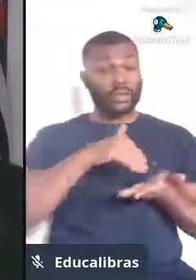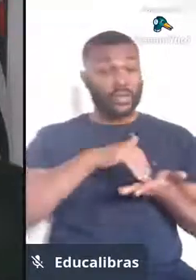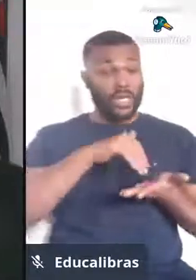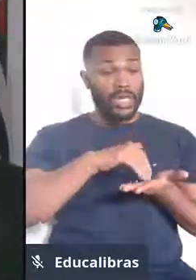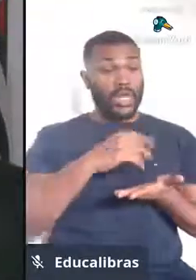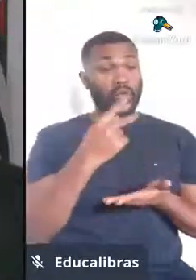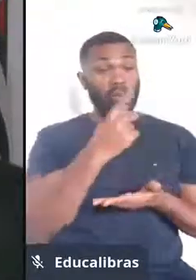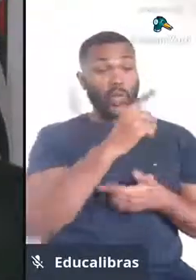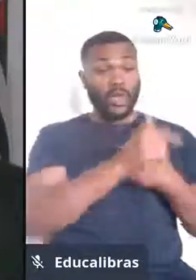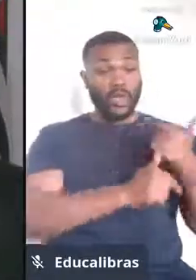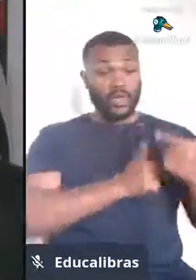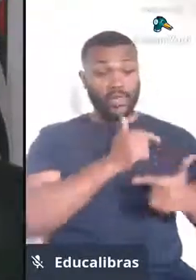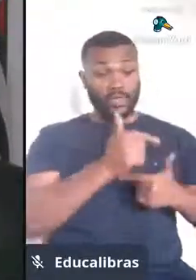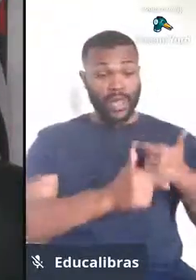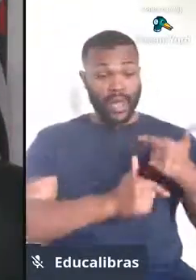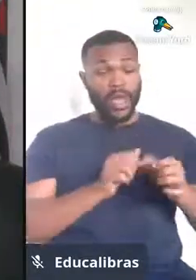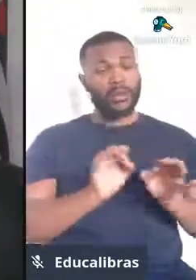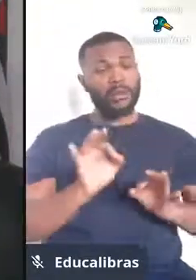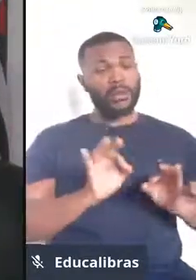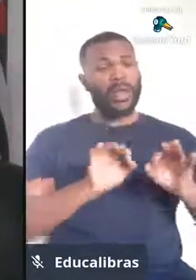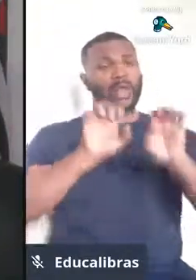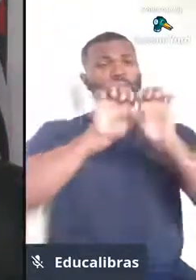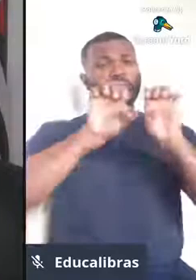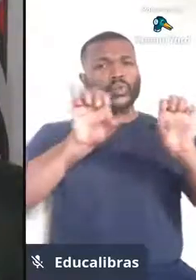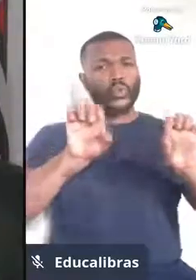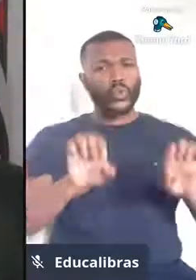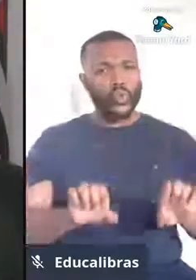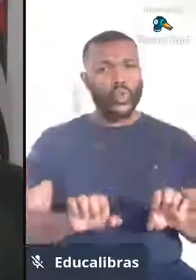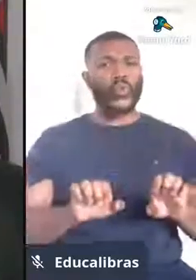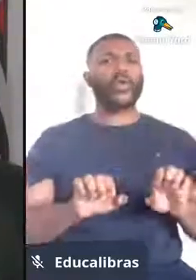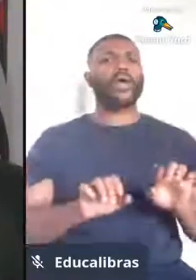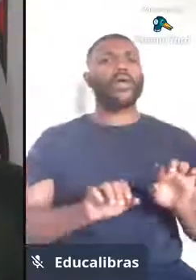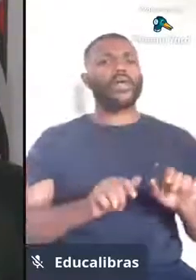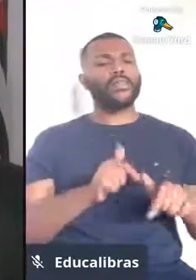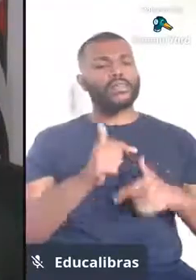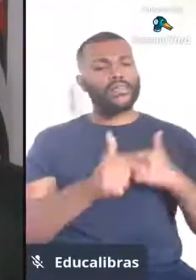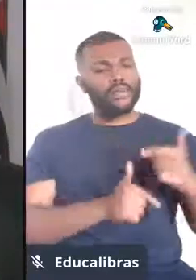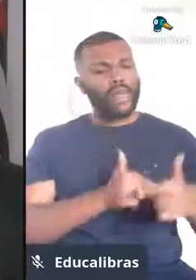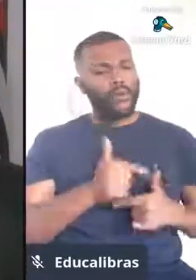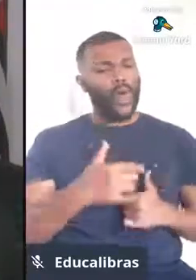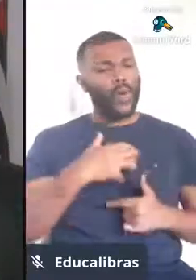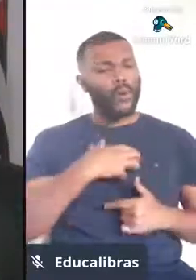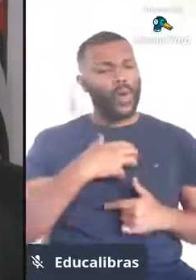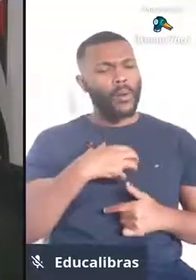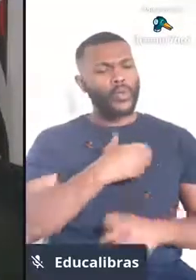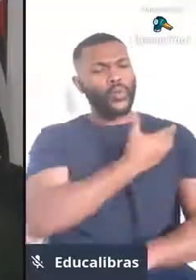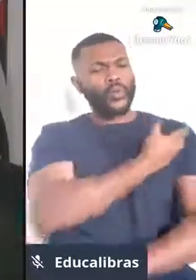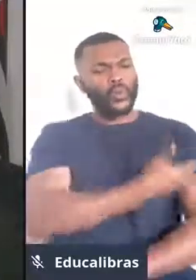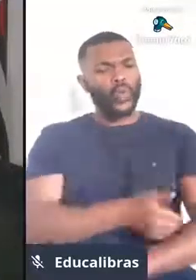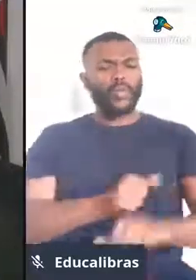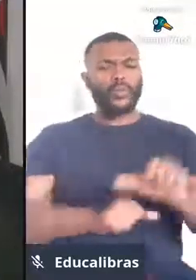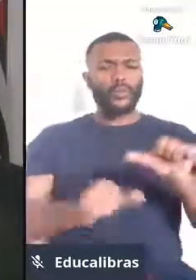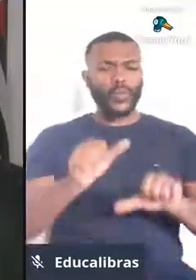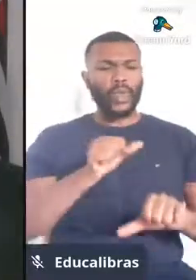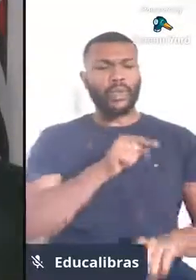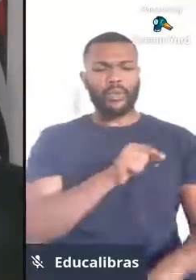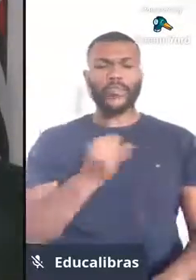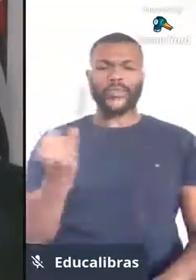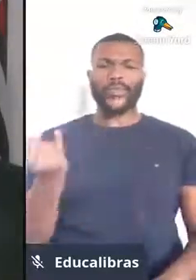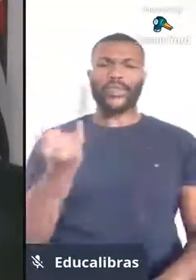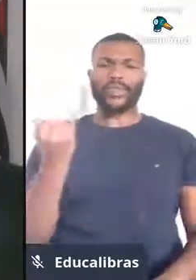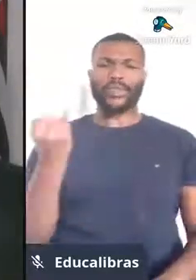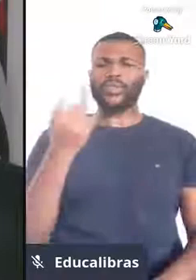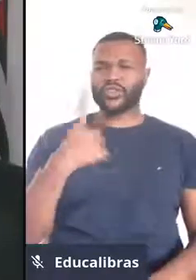trabalho de infraestrutura, mas um trabalho de mudança de comportamento cultural muito importante. Eu